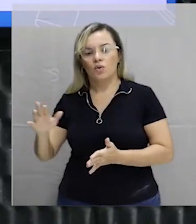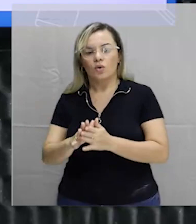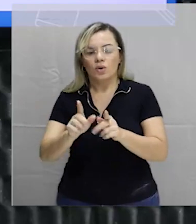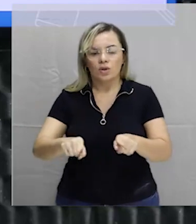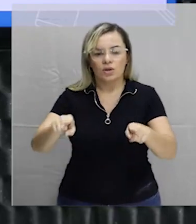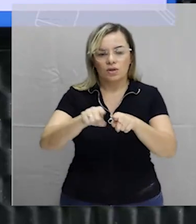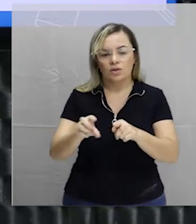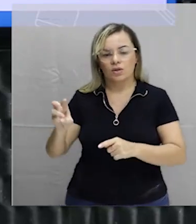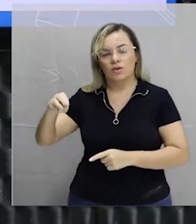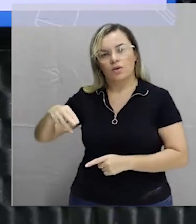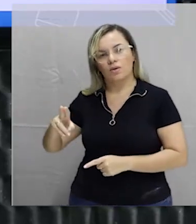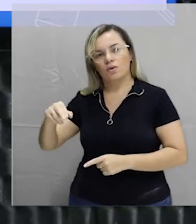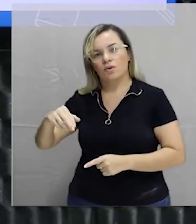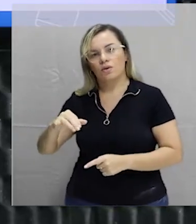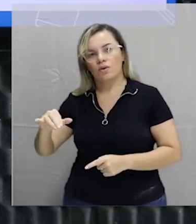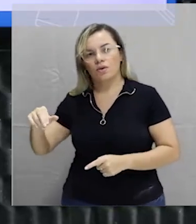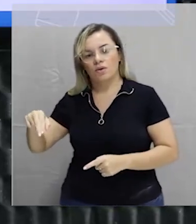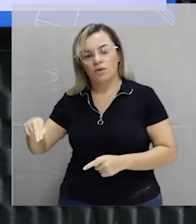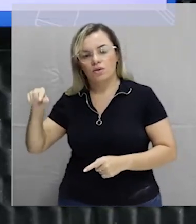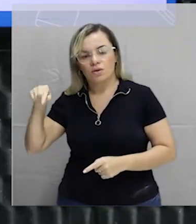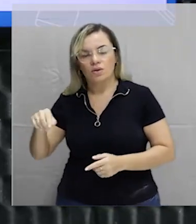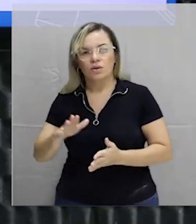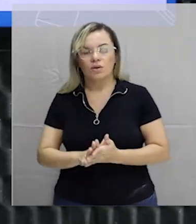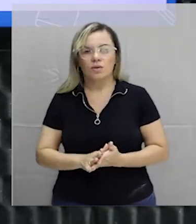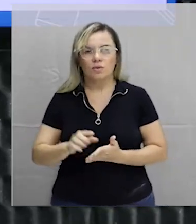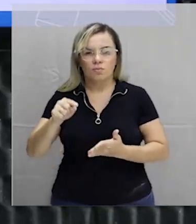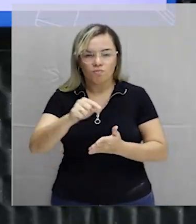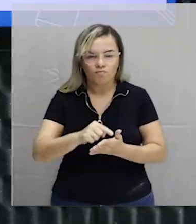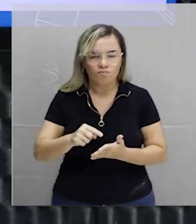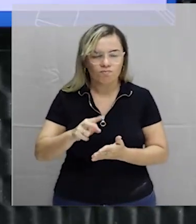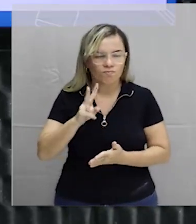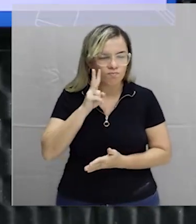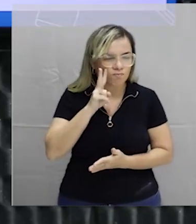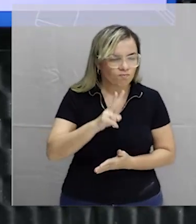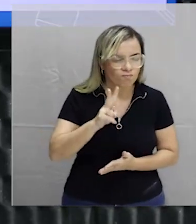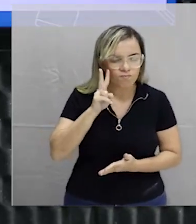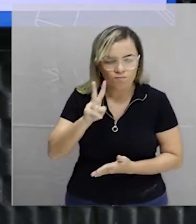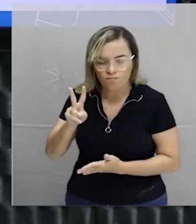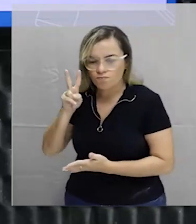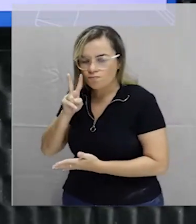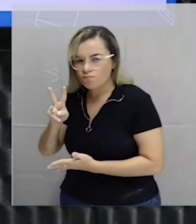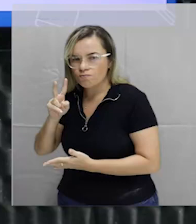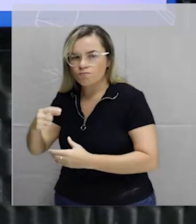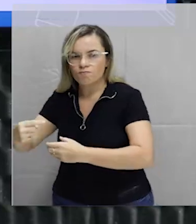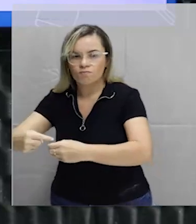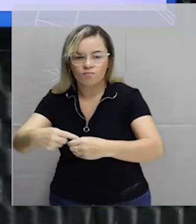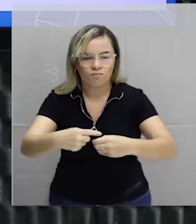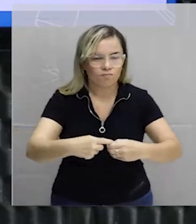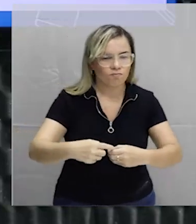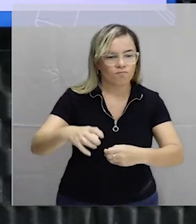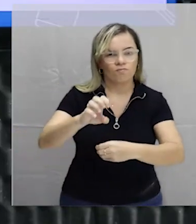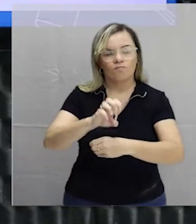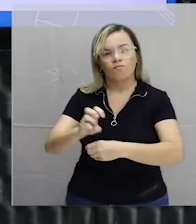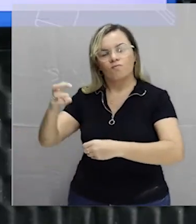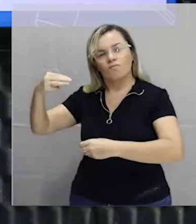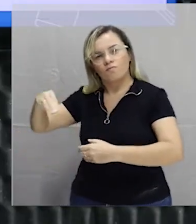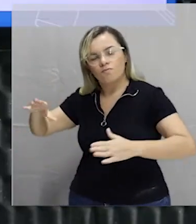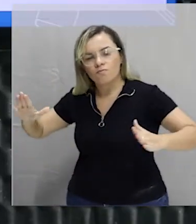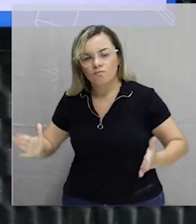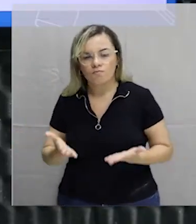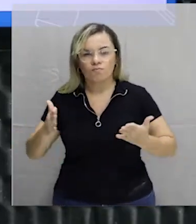importantes para explorar o processo de interior dessa capitania e estimular dessa forma